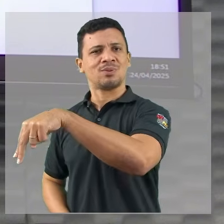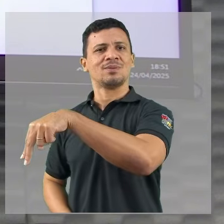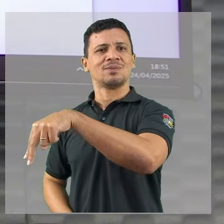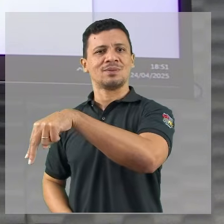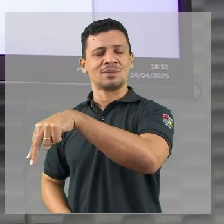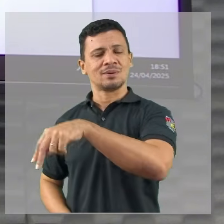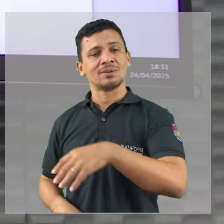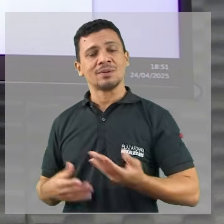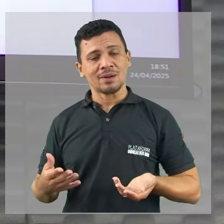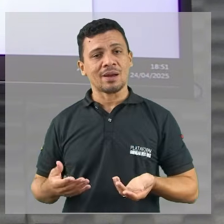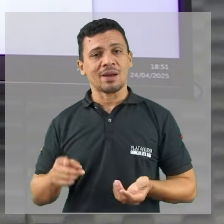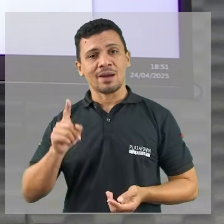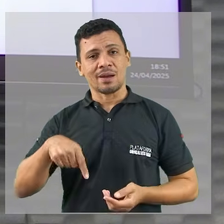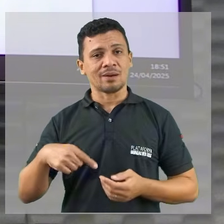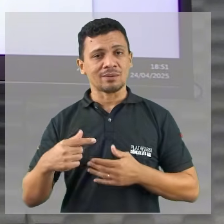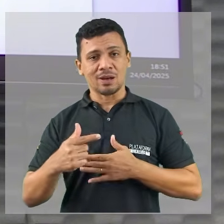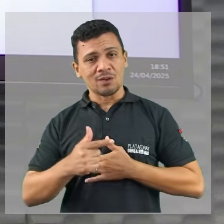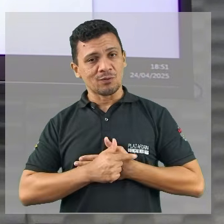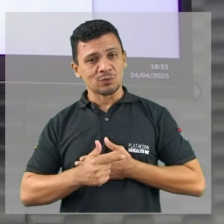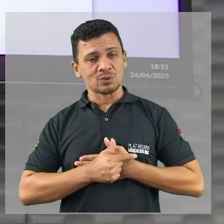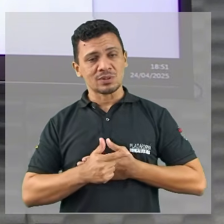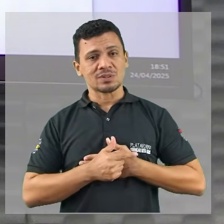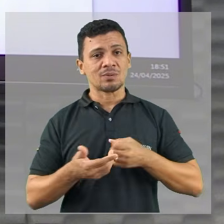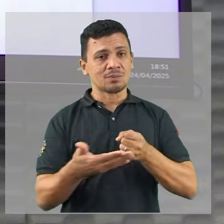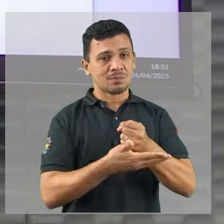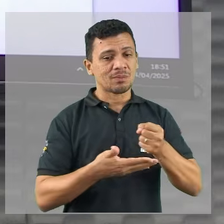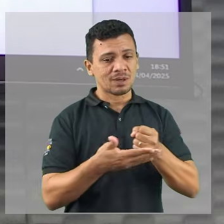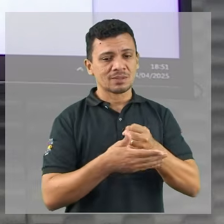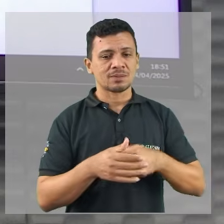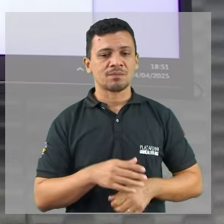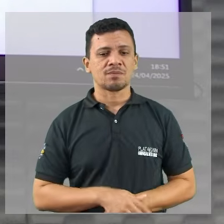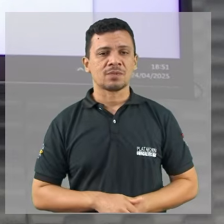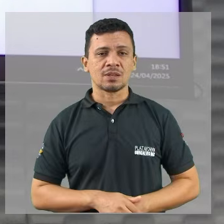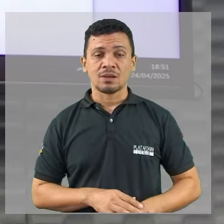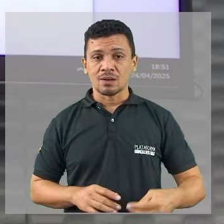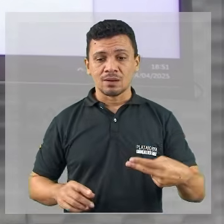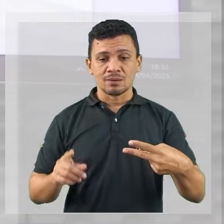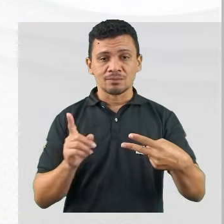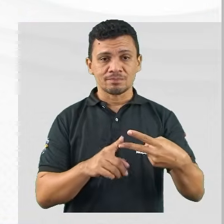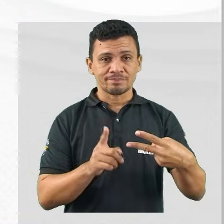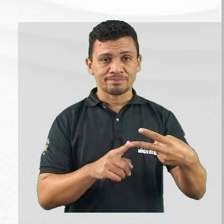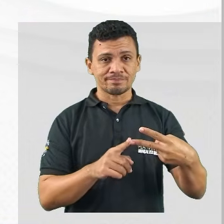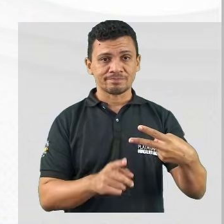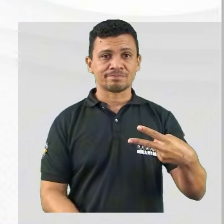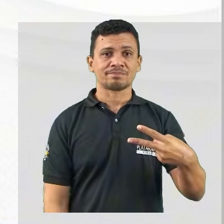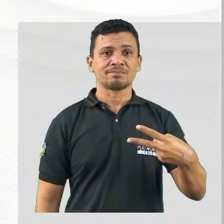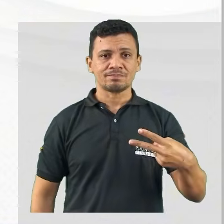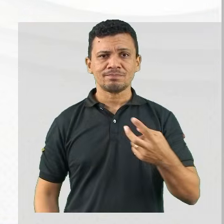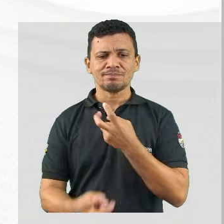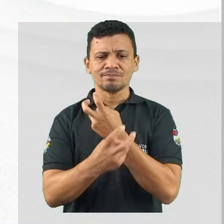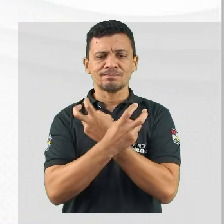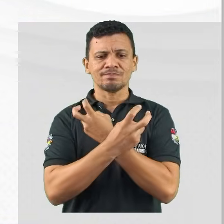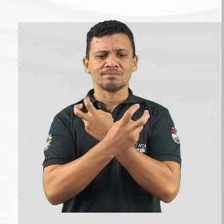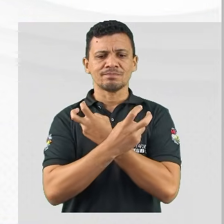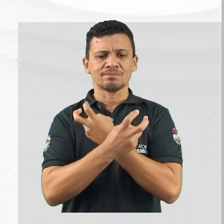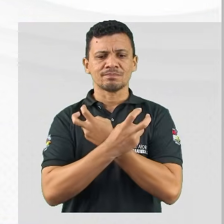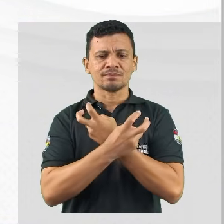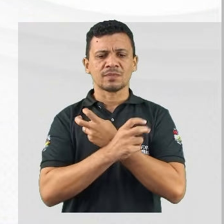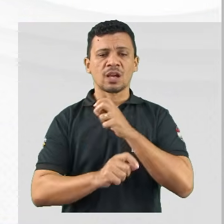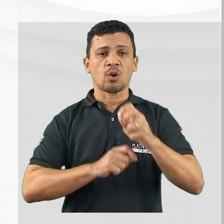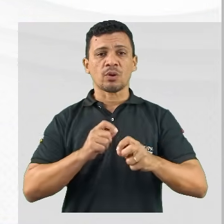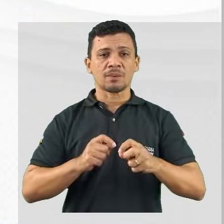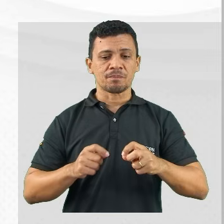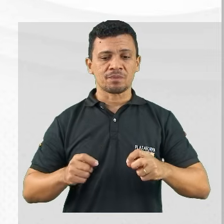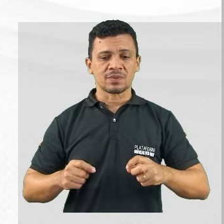Seria basicamente essa função que teria. A outra parte é essa região